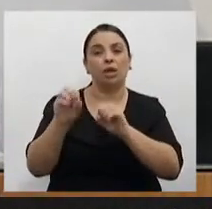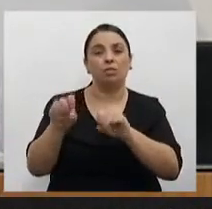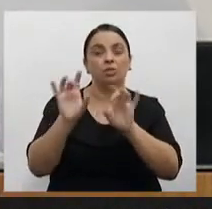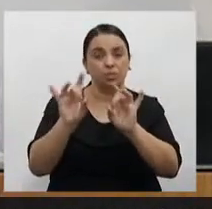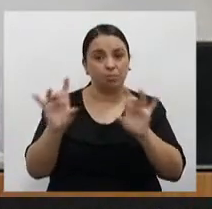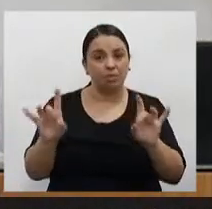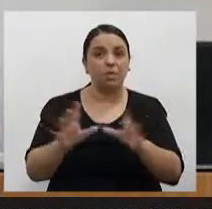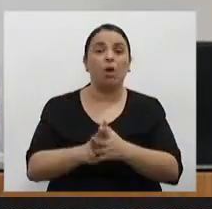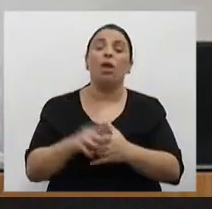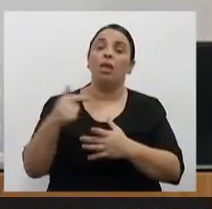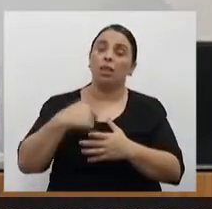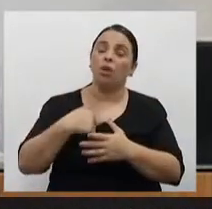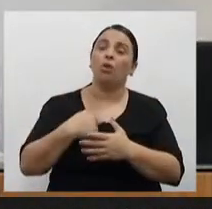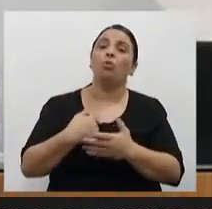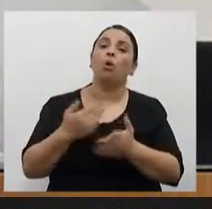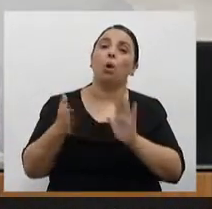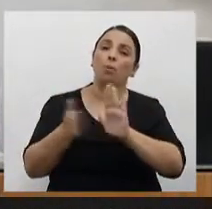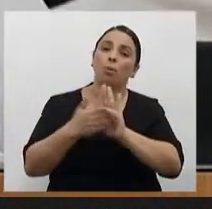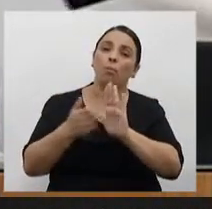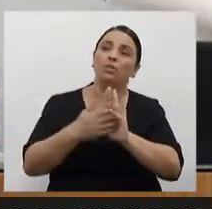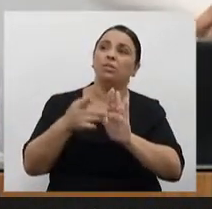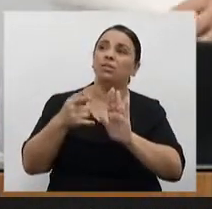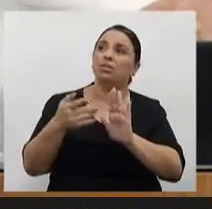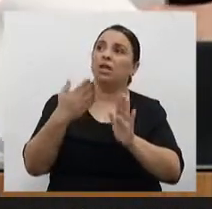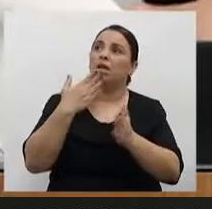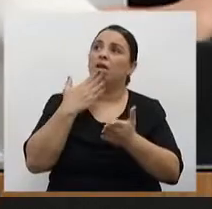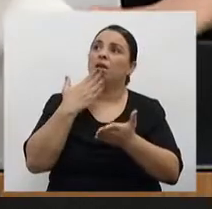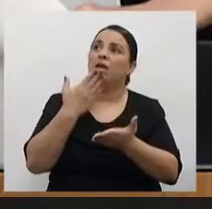temática urgente, e colocarei em votação.